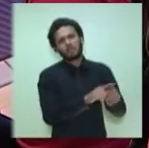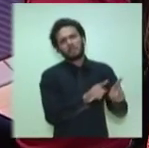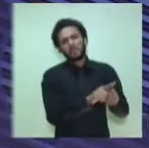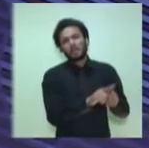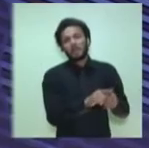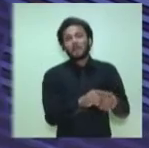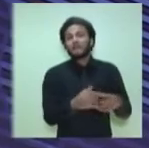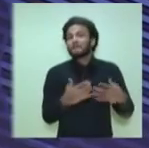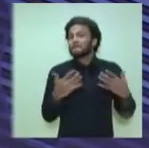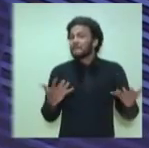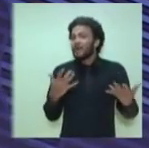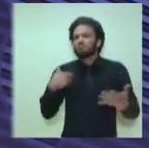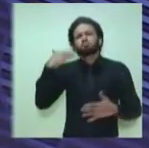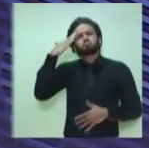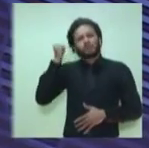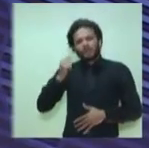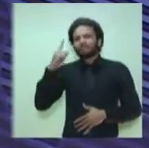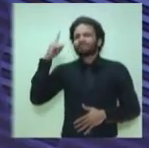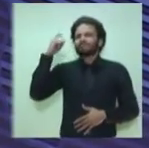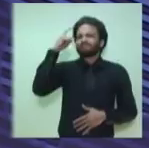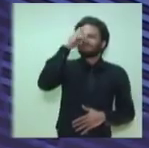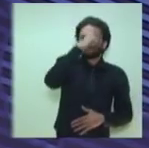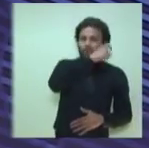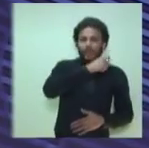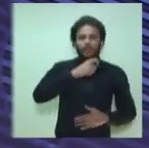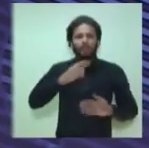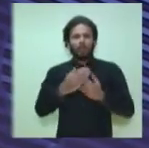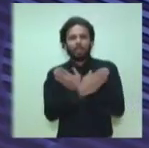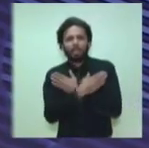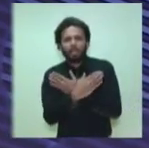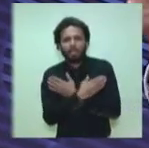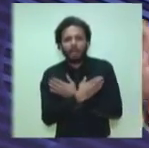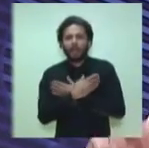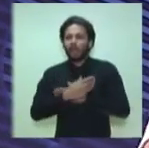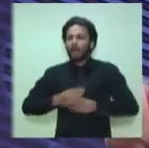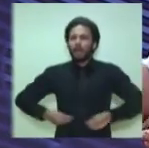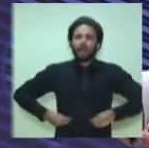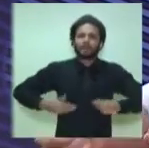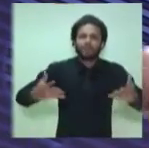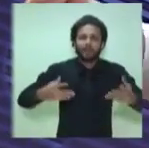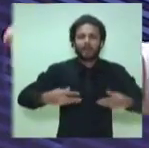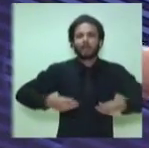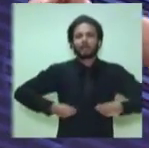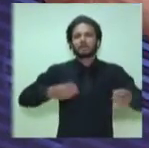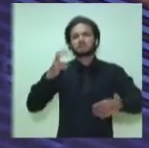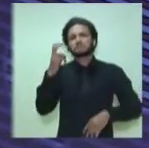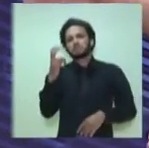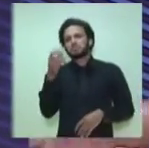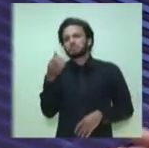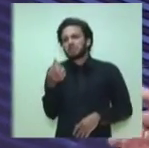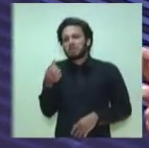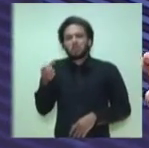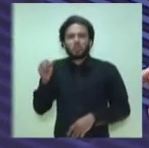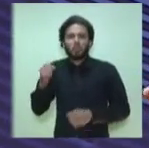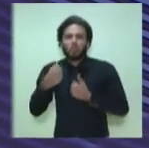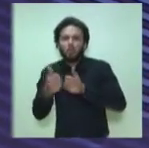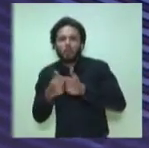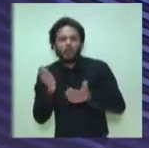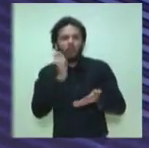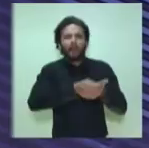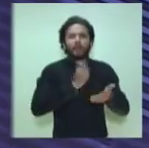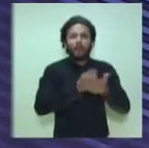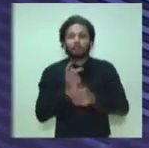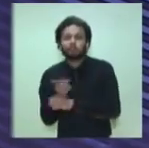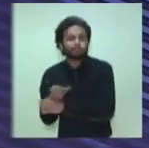que, como deve ser duro o desempregado gastar o seu FGTS tomando 5, 6, 8 ônibus atrás de um emprego que ele